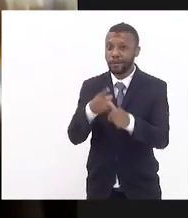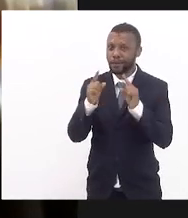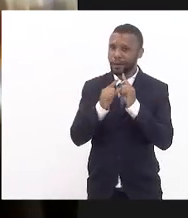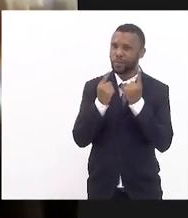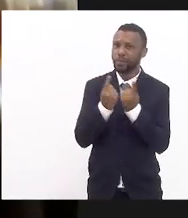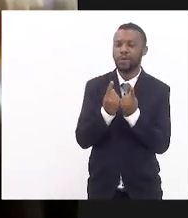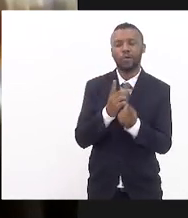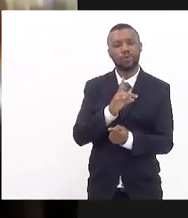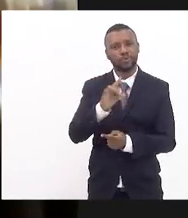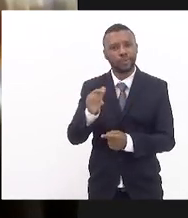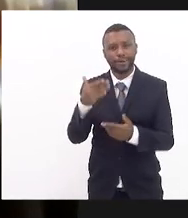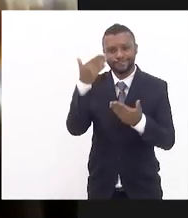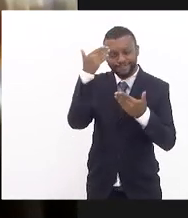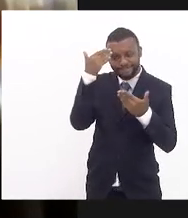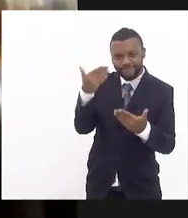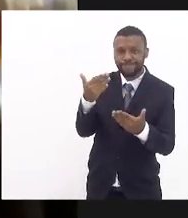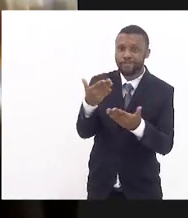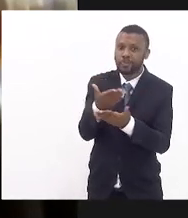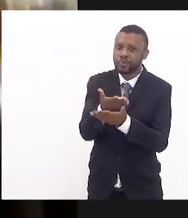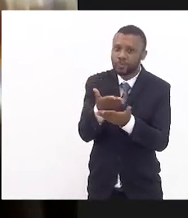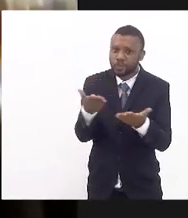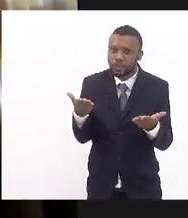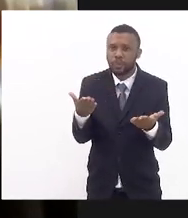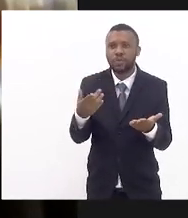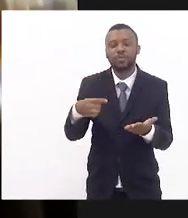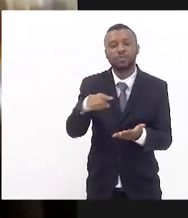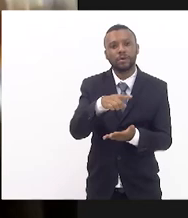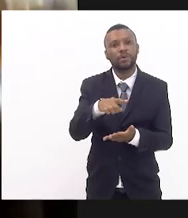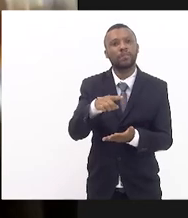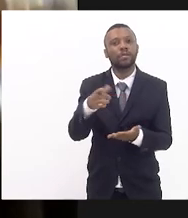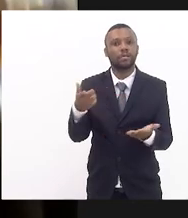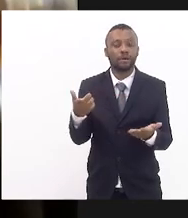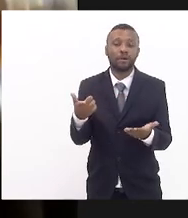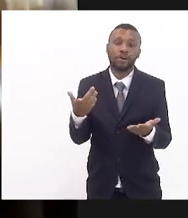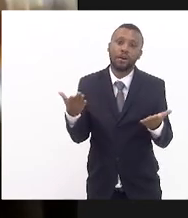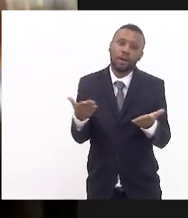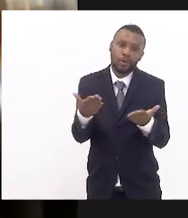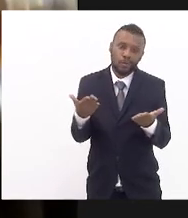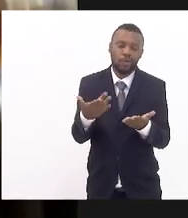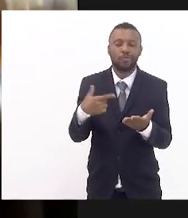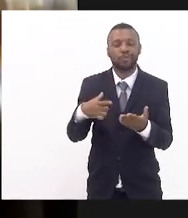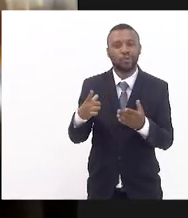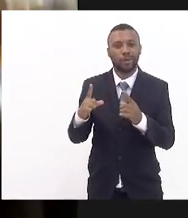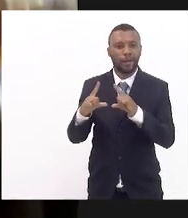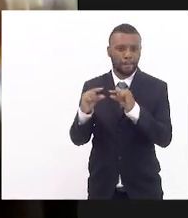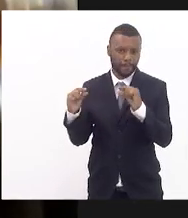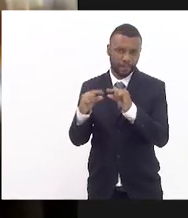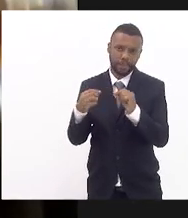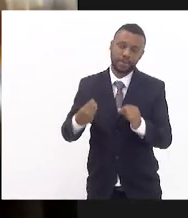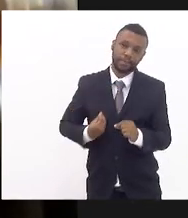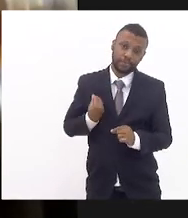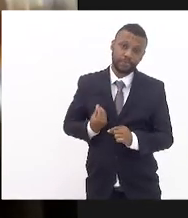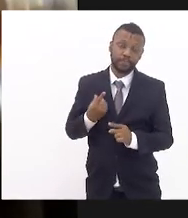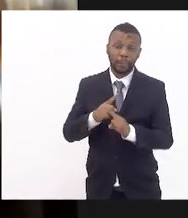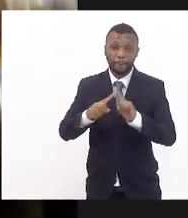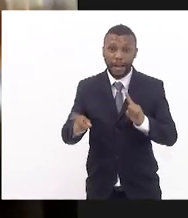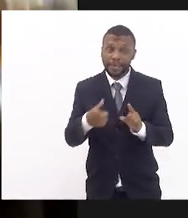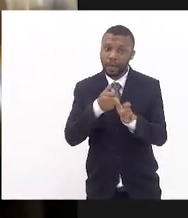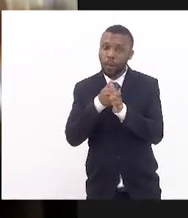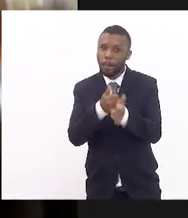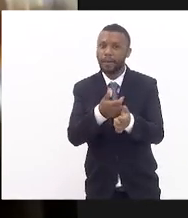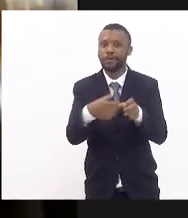dia. Agradecer a todos, eu hoje estou online, porque eu estou em Brasília, mas presente na sessão.